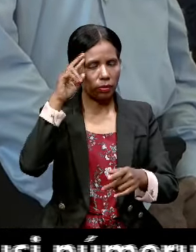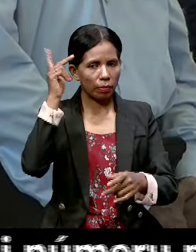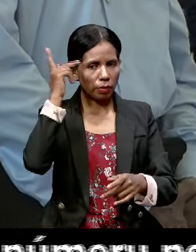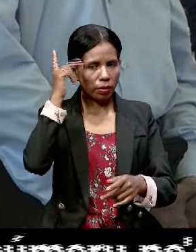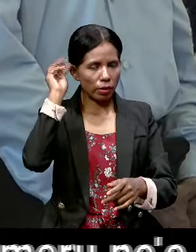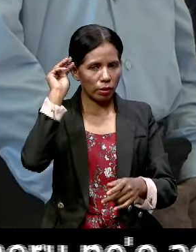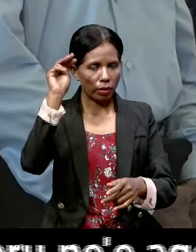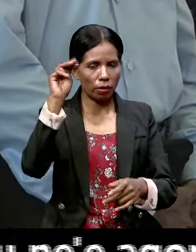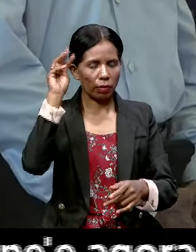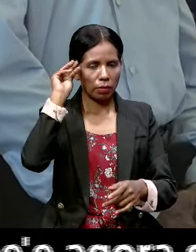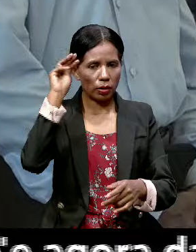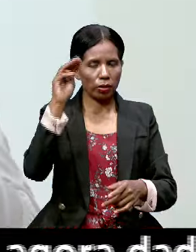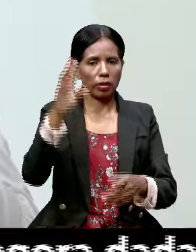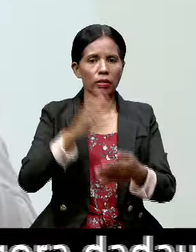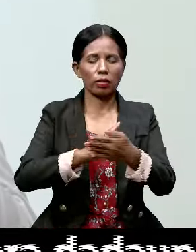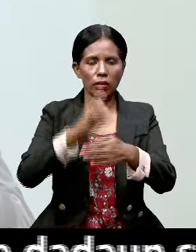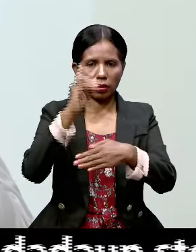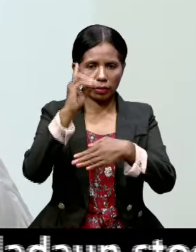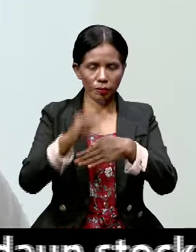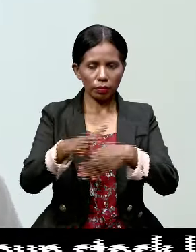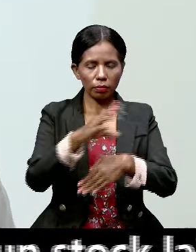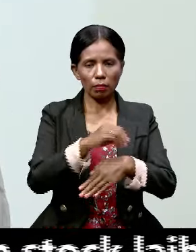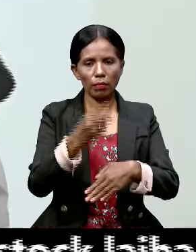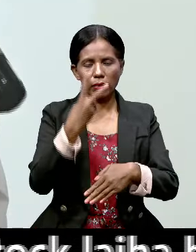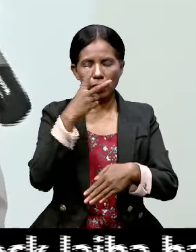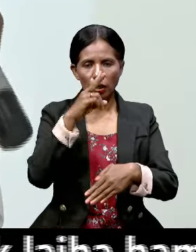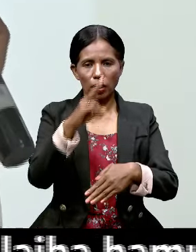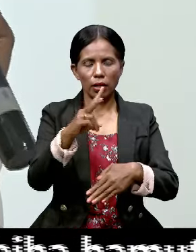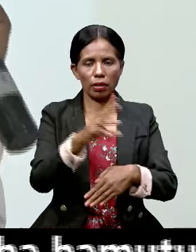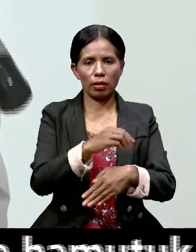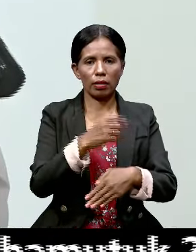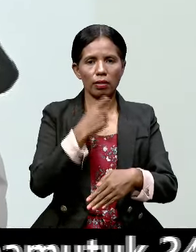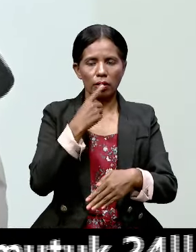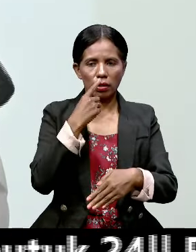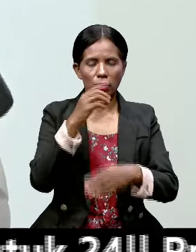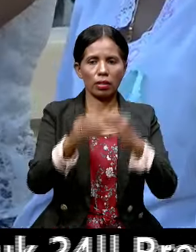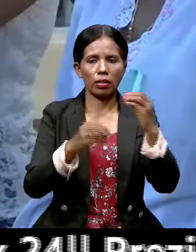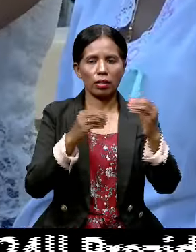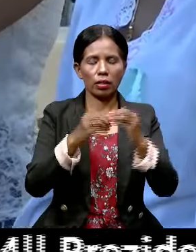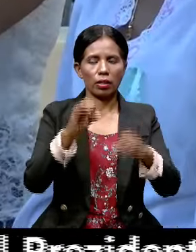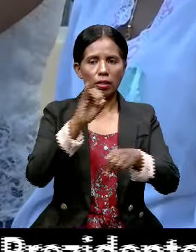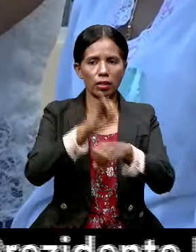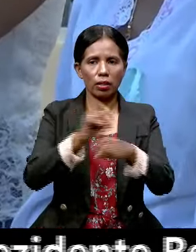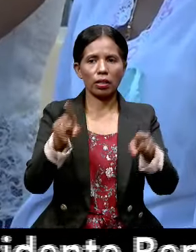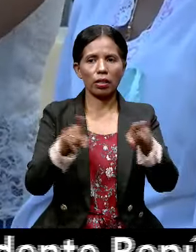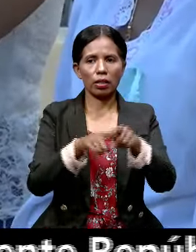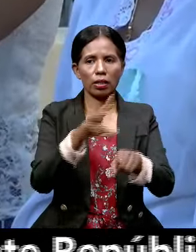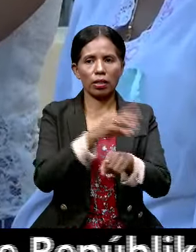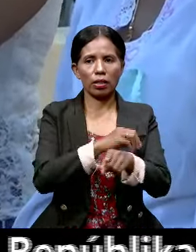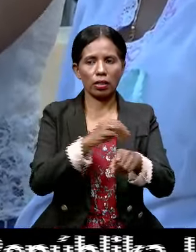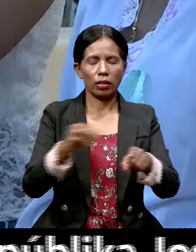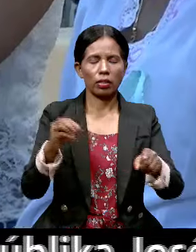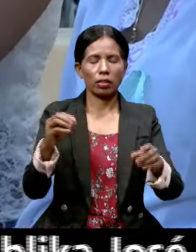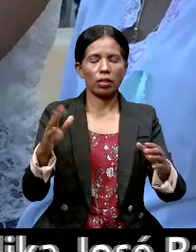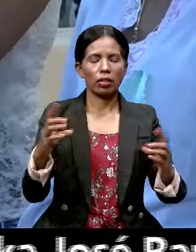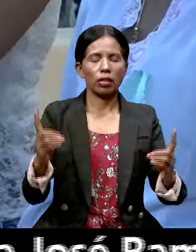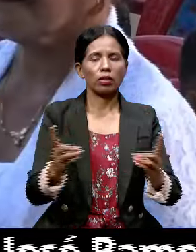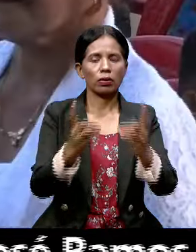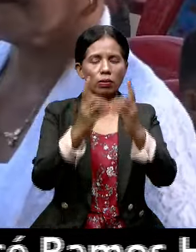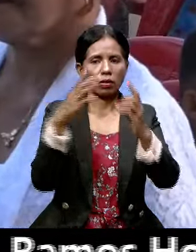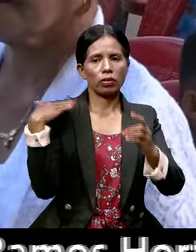vice-primeiro-ministro no Ministro Assunto de Desenvolvimento Rural, Habitação Comunitária, Hateten, capelanesa e anessa em Sorumuto, a juventude estira,